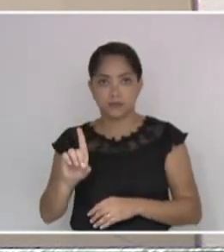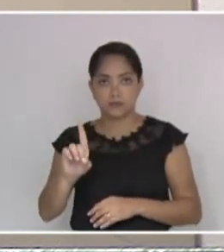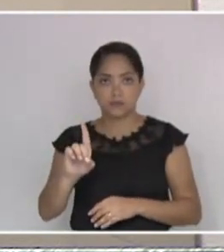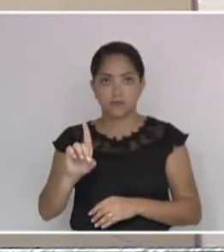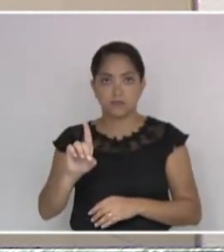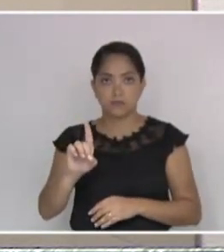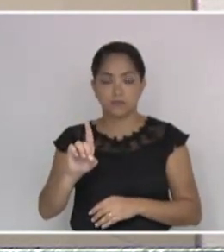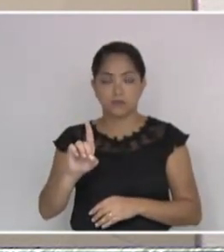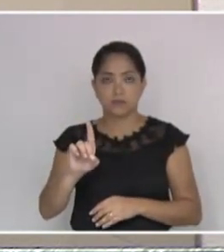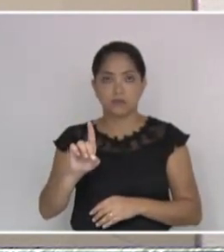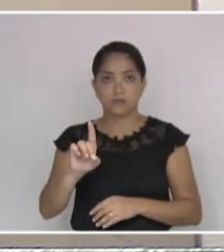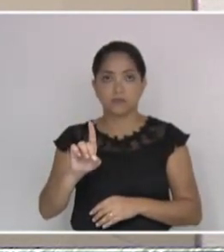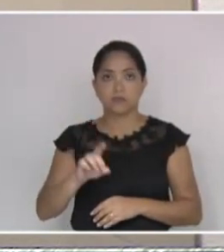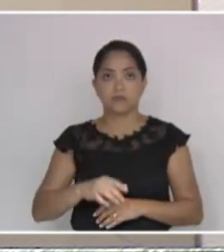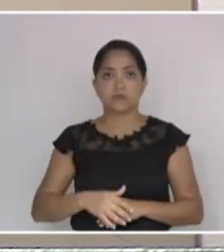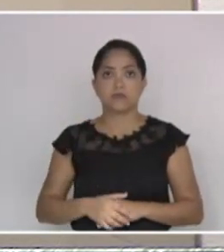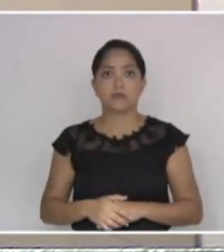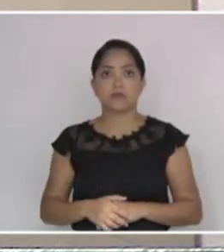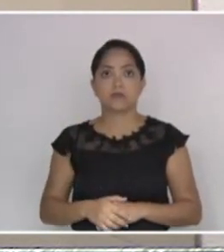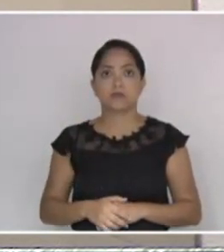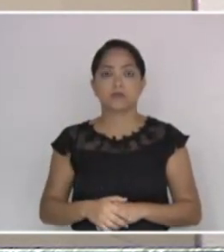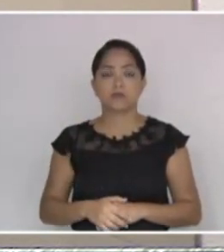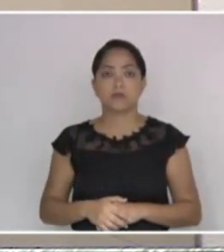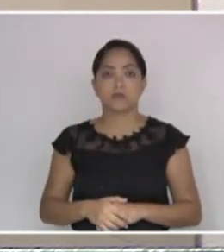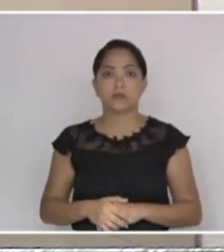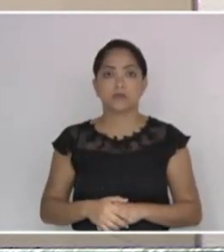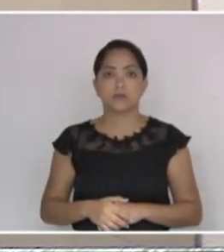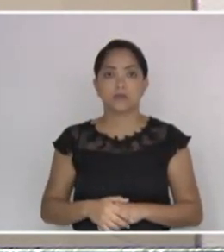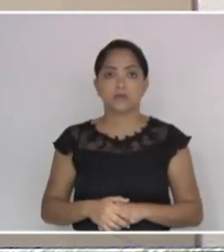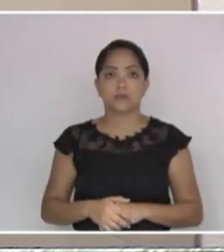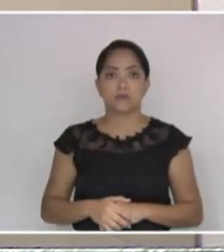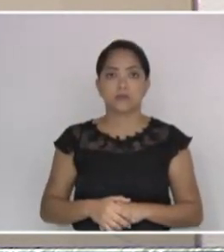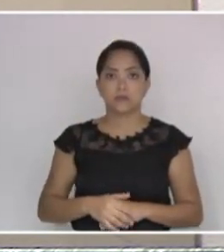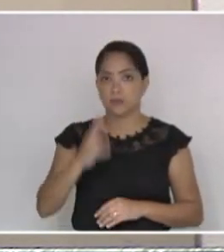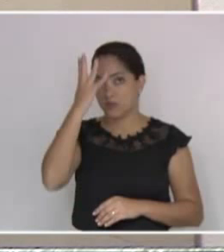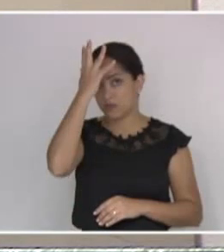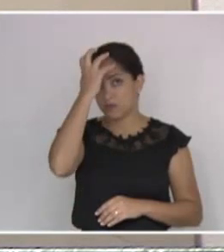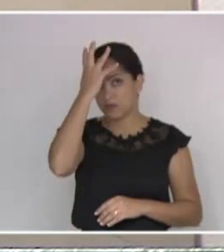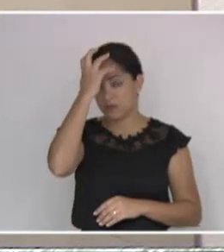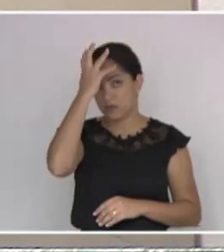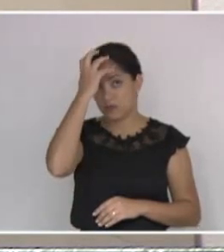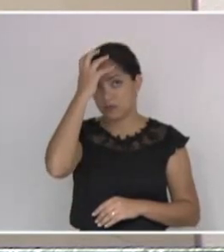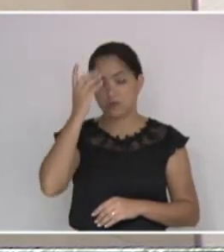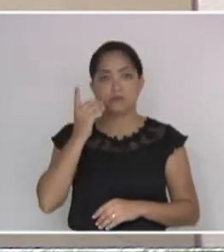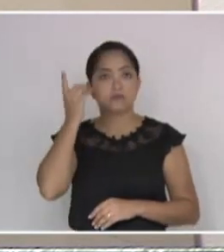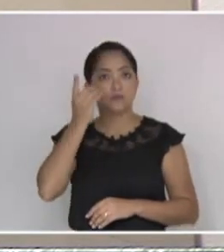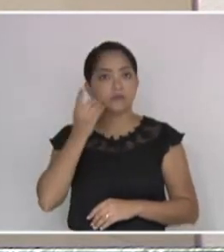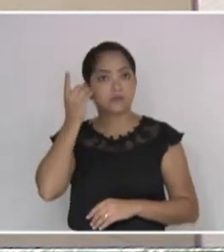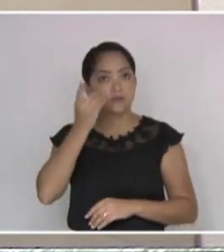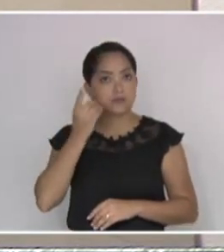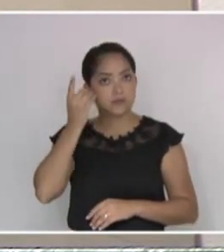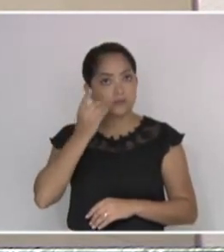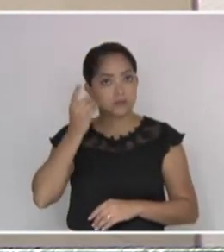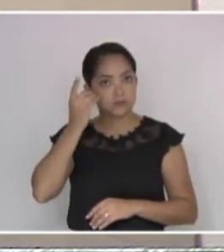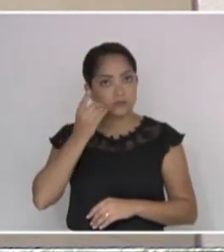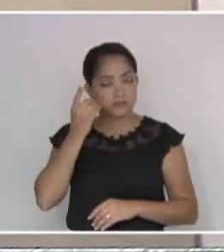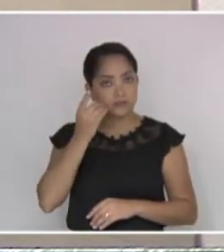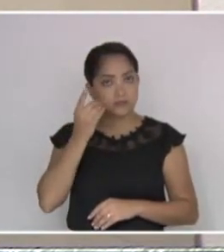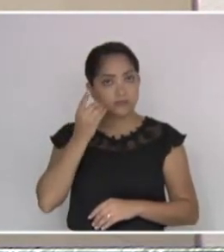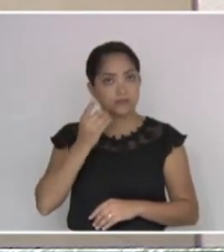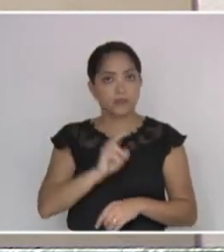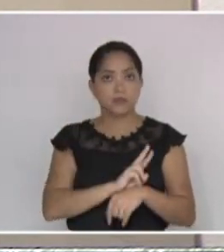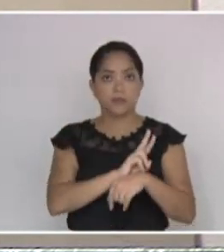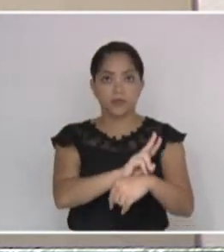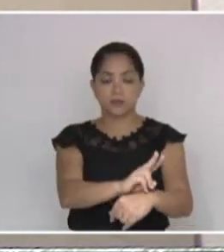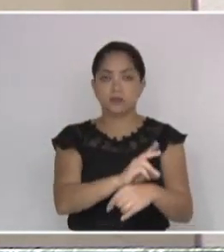Eu concedo a palavra ao eminente deputado Ismael dos Santos, também representante da belíssima cidade de